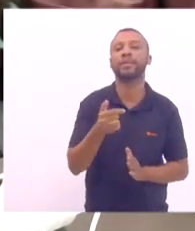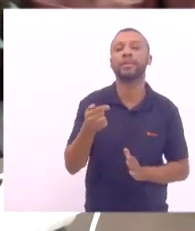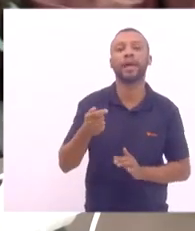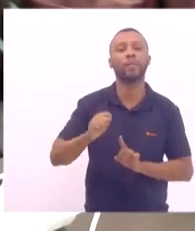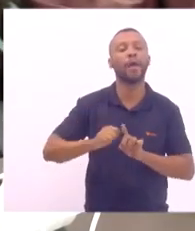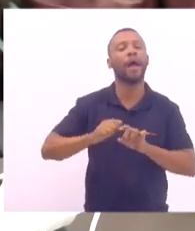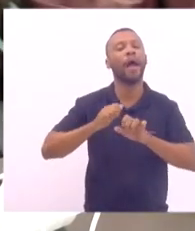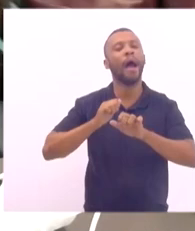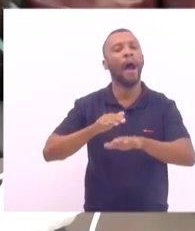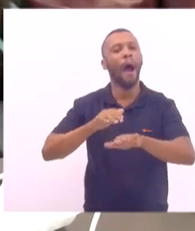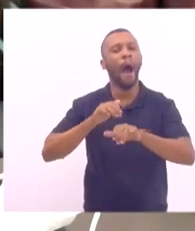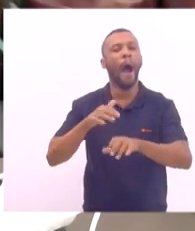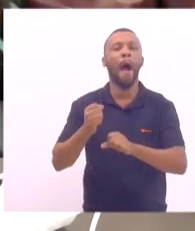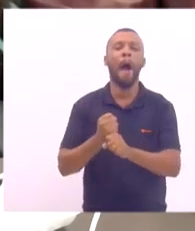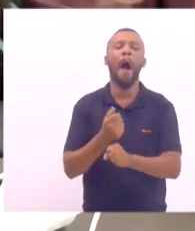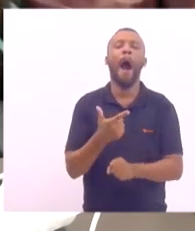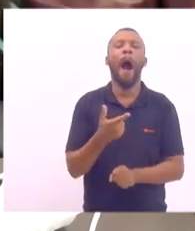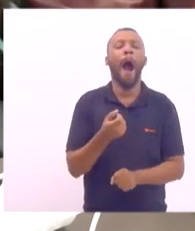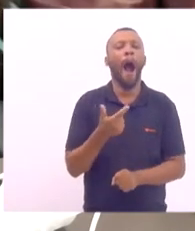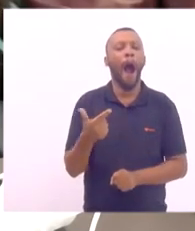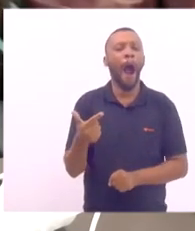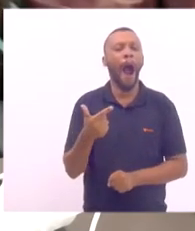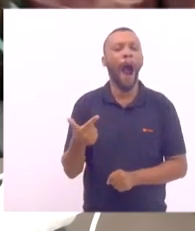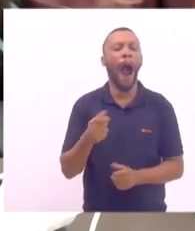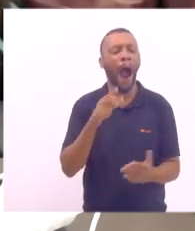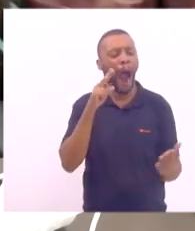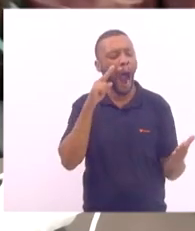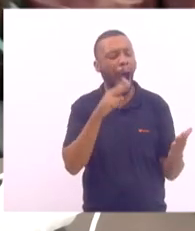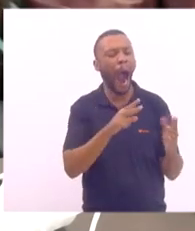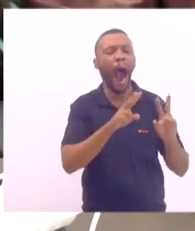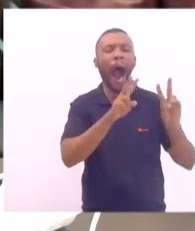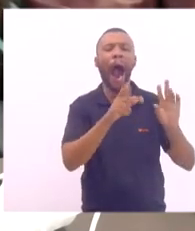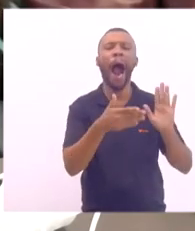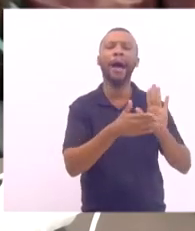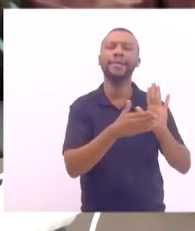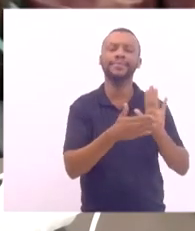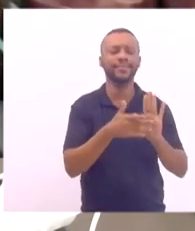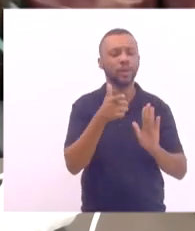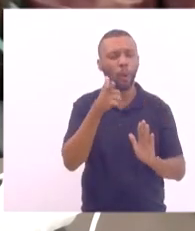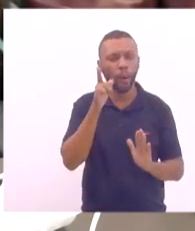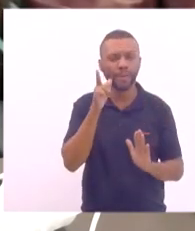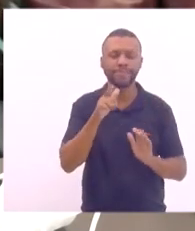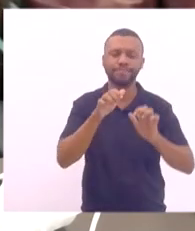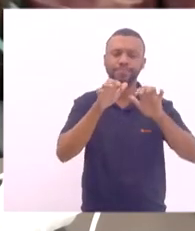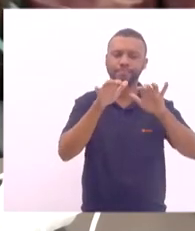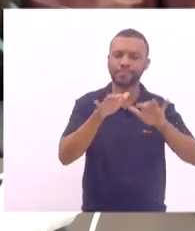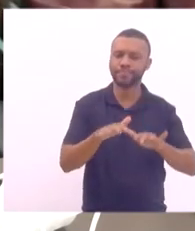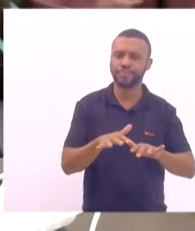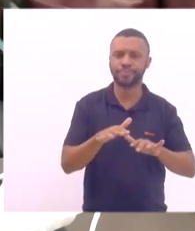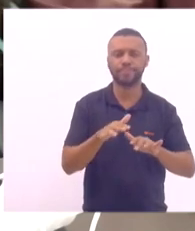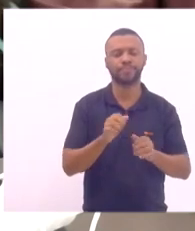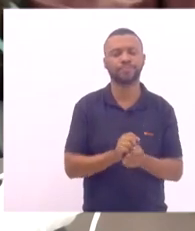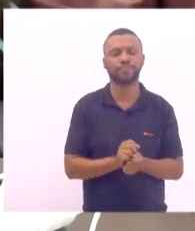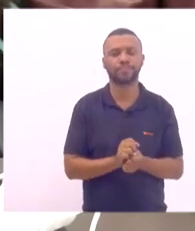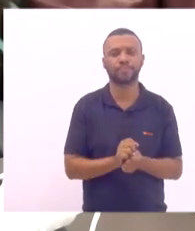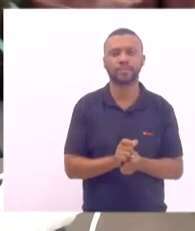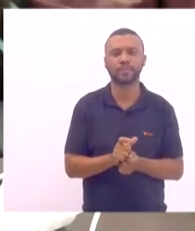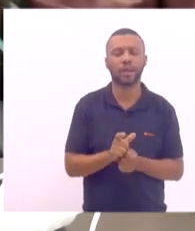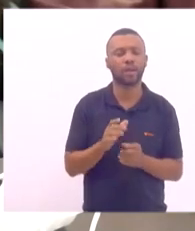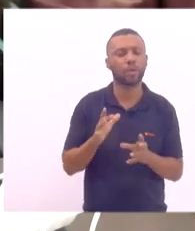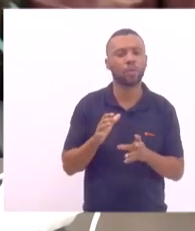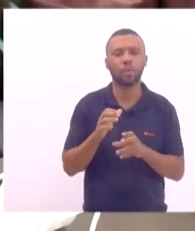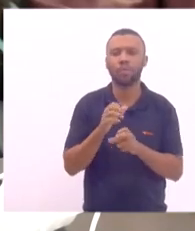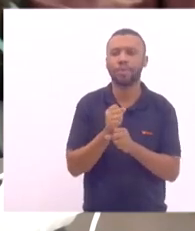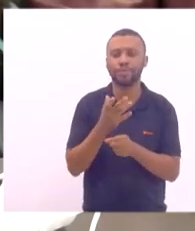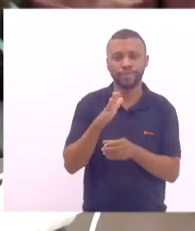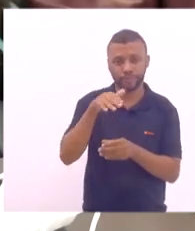de setembro de 2022. Eu olhei na pauta da Câmara ontem e está cotada para ser